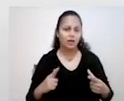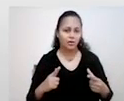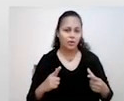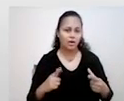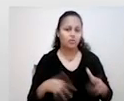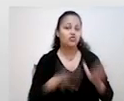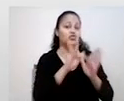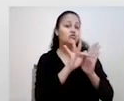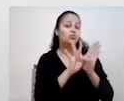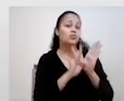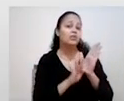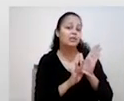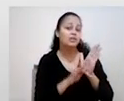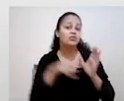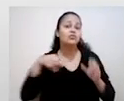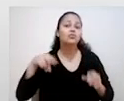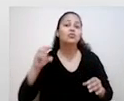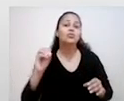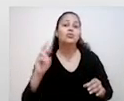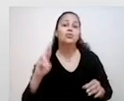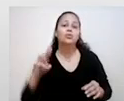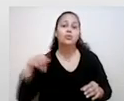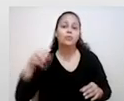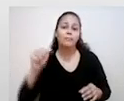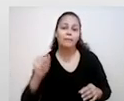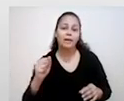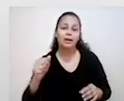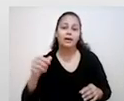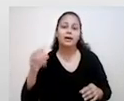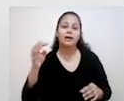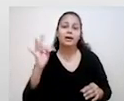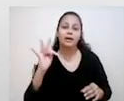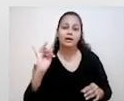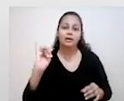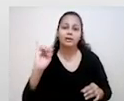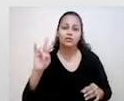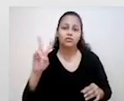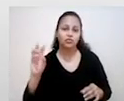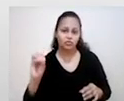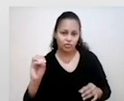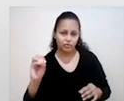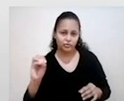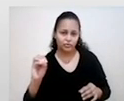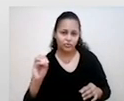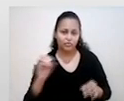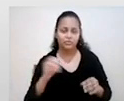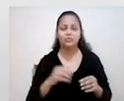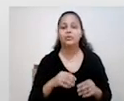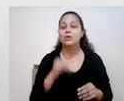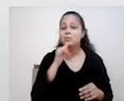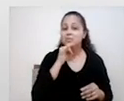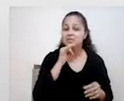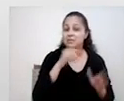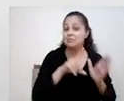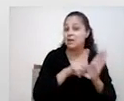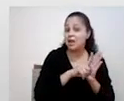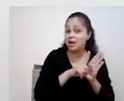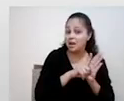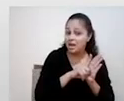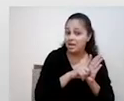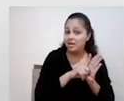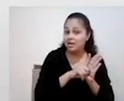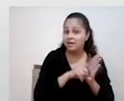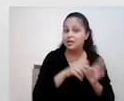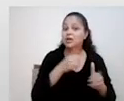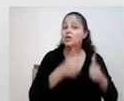texto normativo? Será que se eu vou escrever, né, um regimento para um clube, ou a norma, a regra de um jogo, ou mesmo uma lei, será que eu